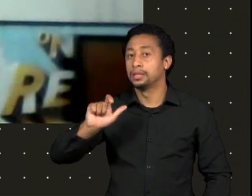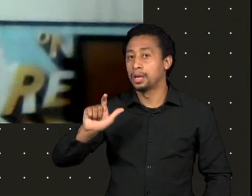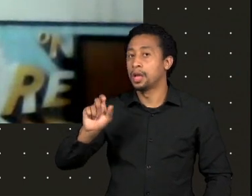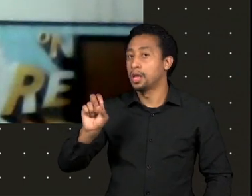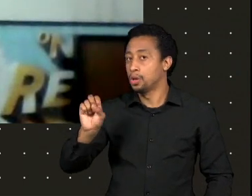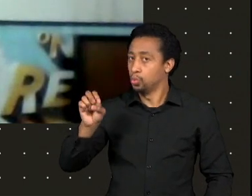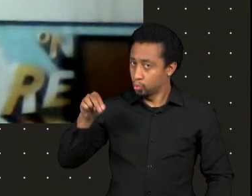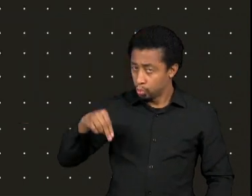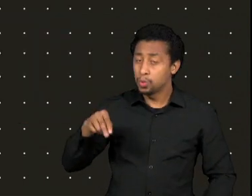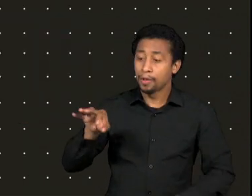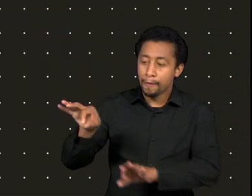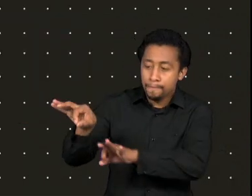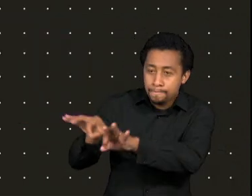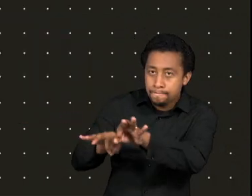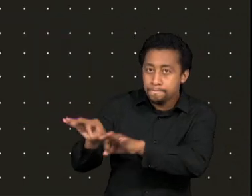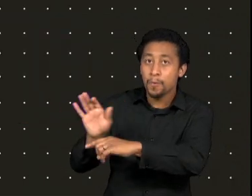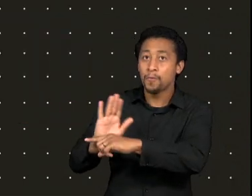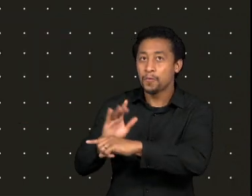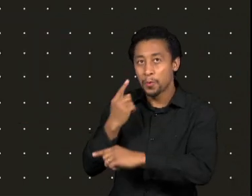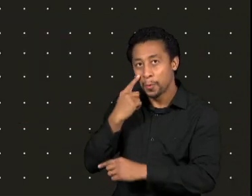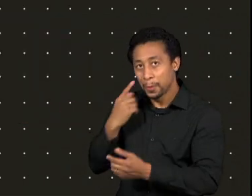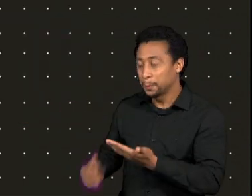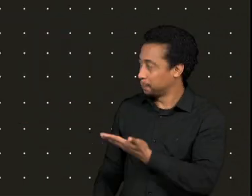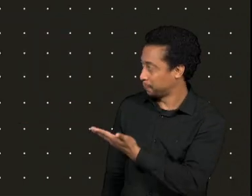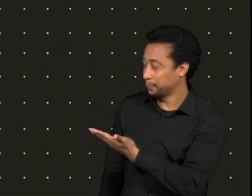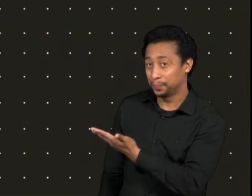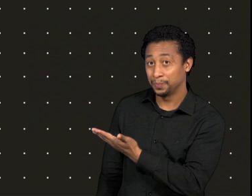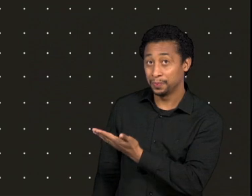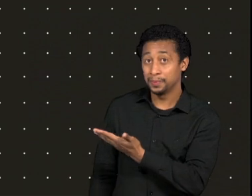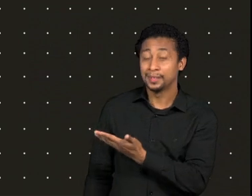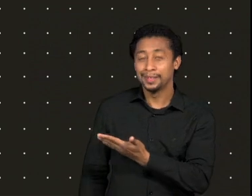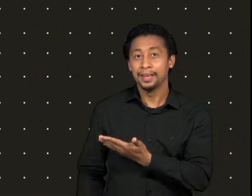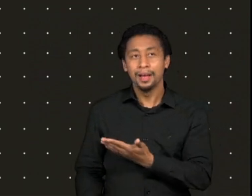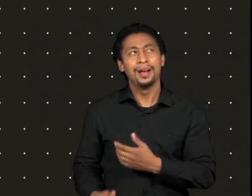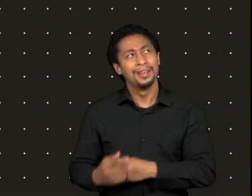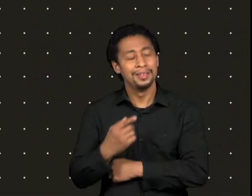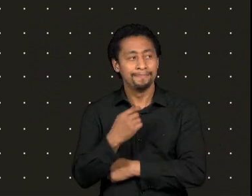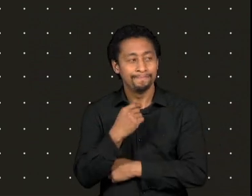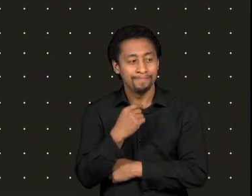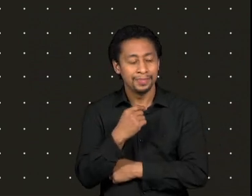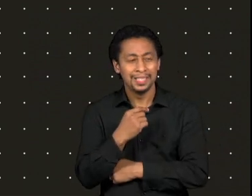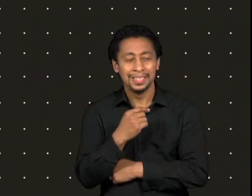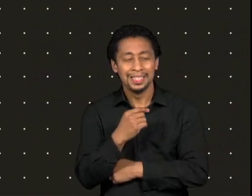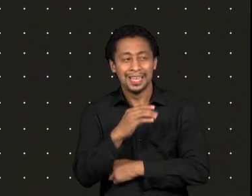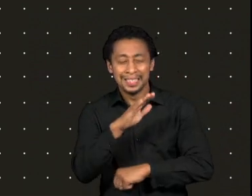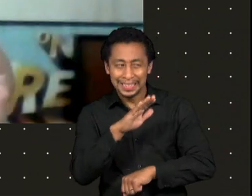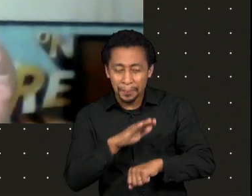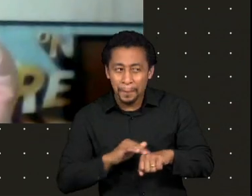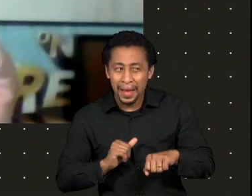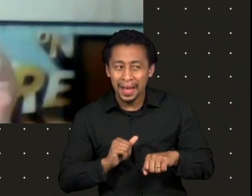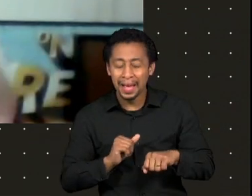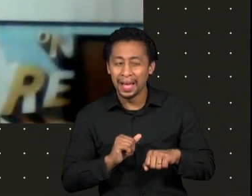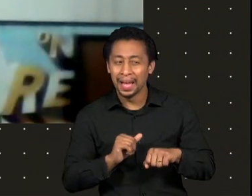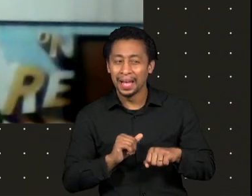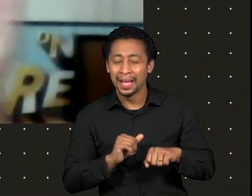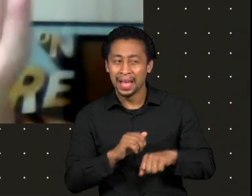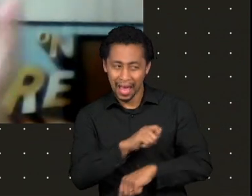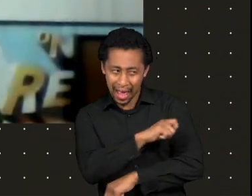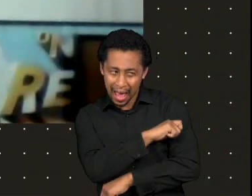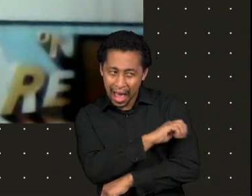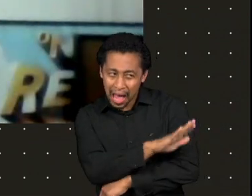preparando o Amuleto de Ogum. Mas ele sempre dizia que ele não punha alunos na produção, entendeu? Porque